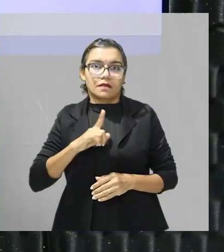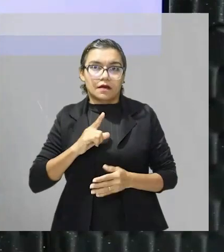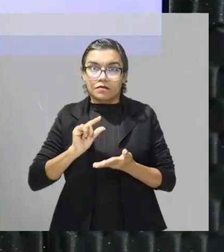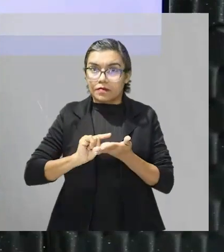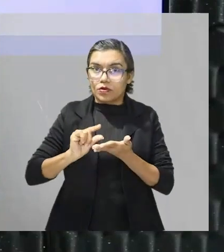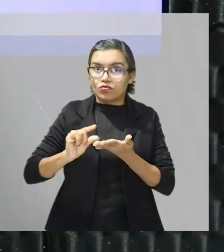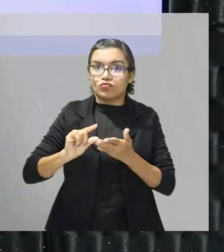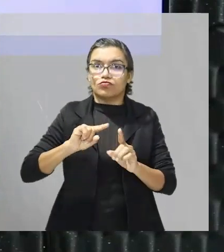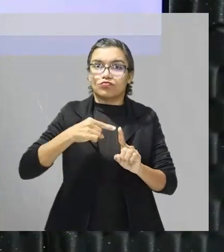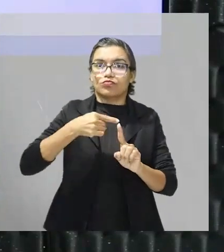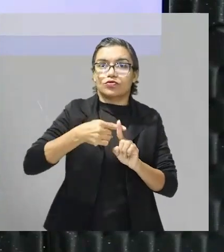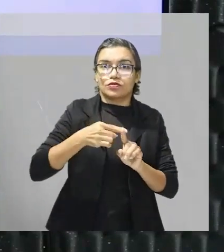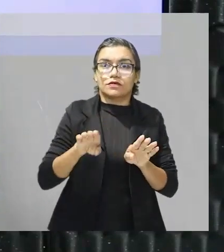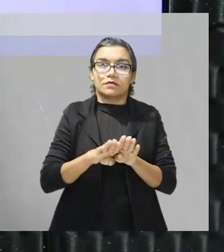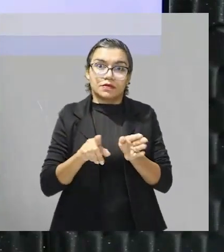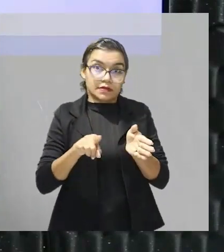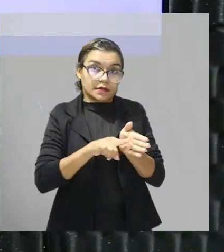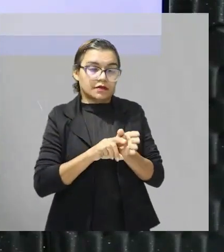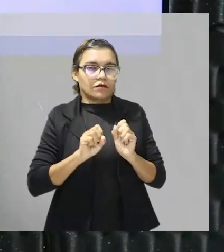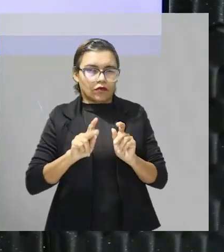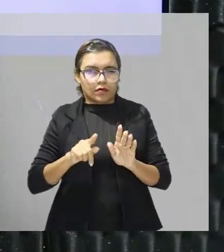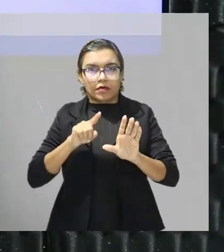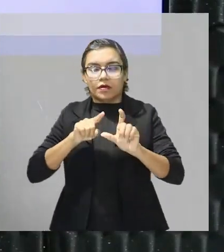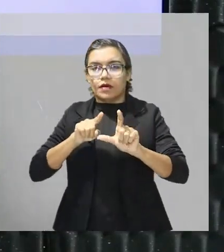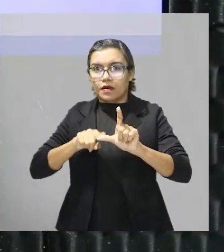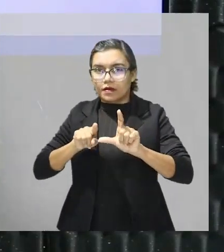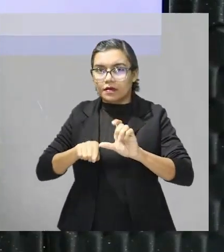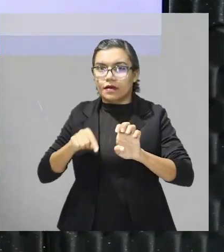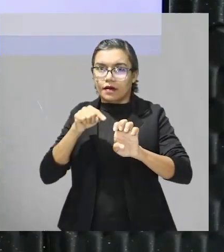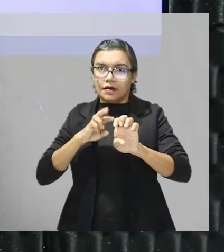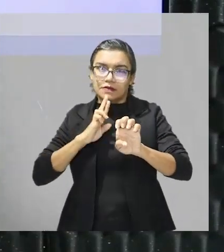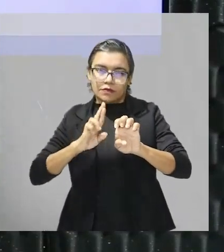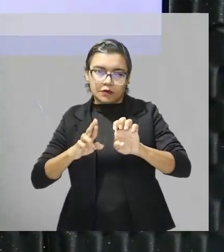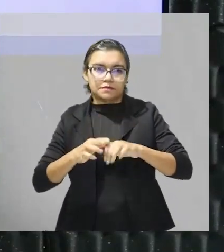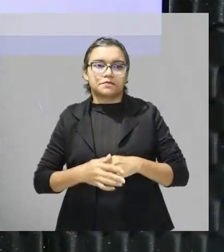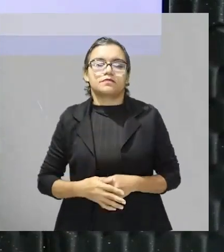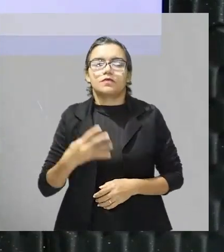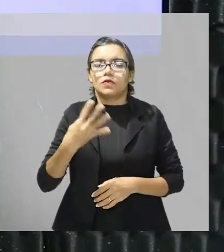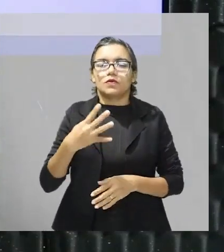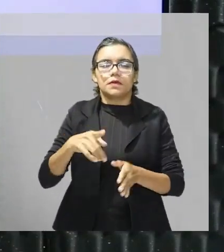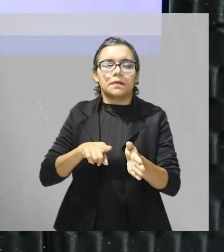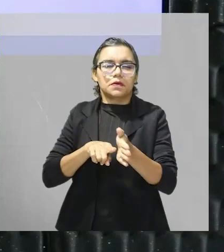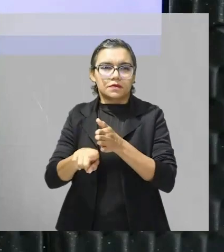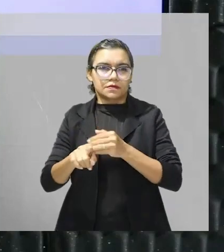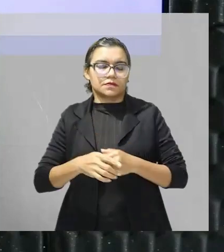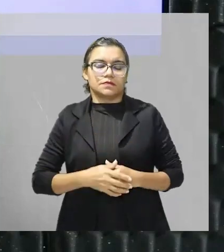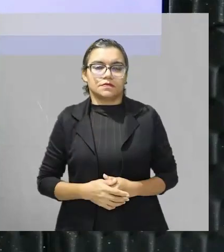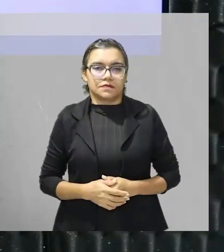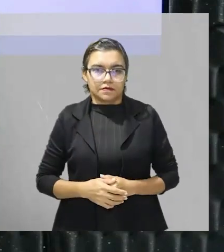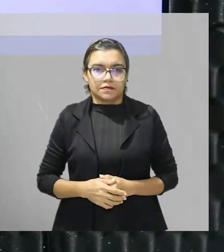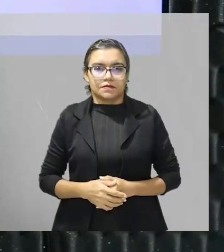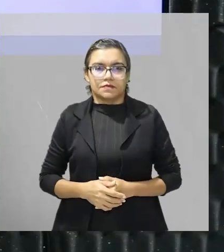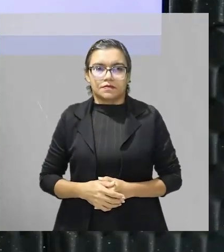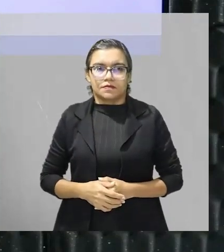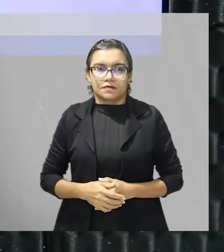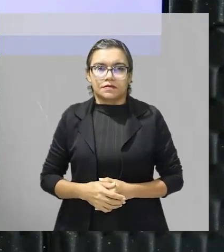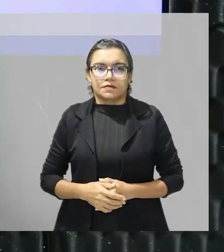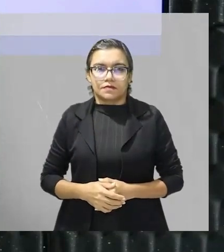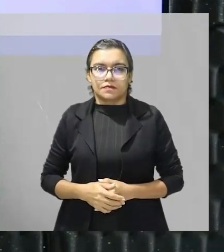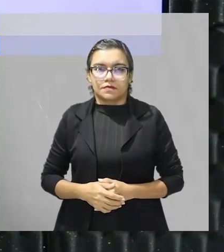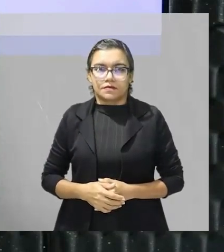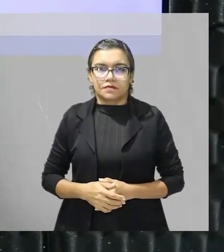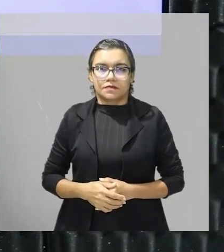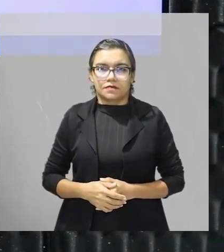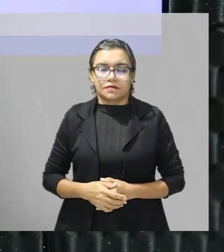negativas letra e beleza turminha quarta questão um fato